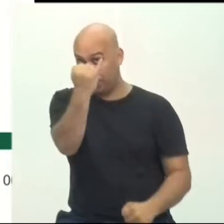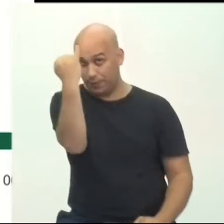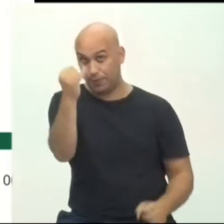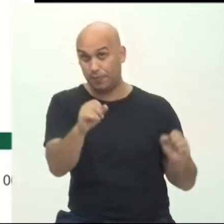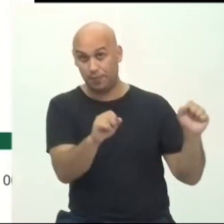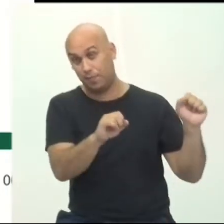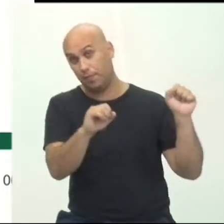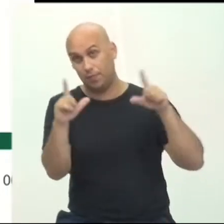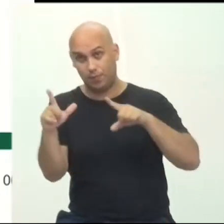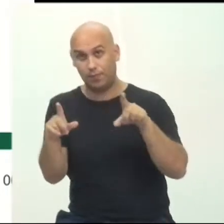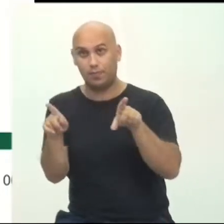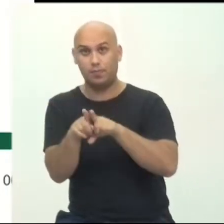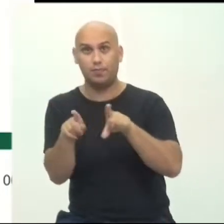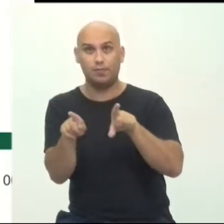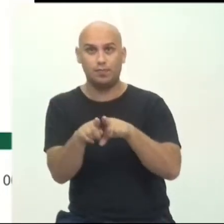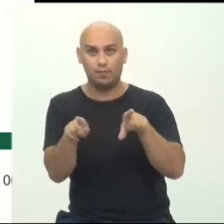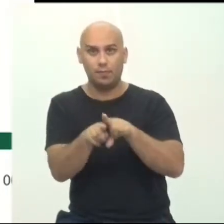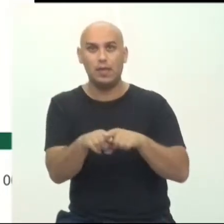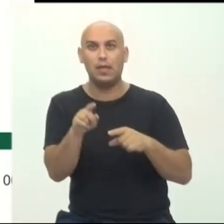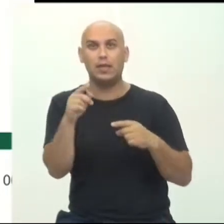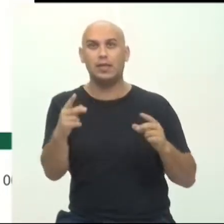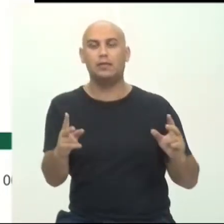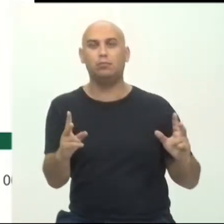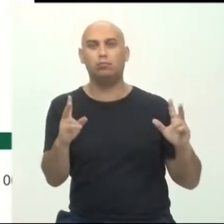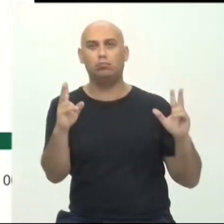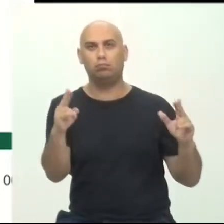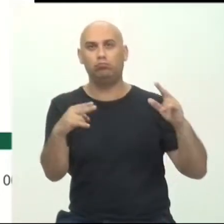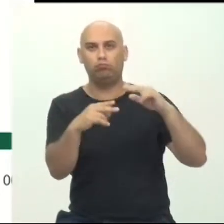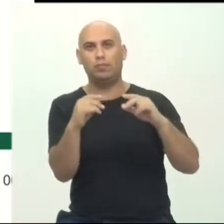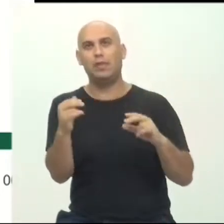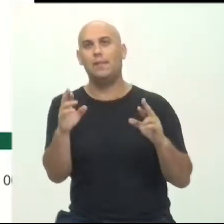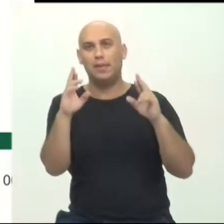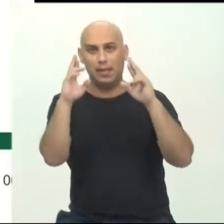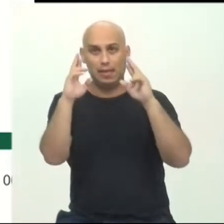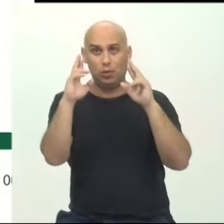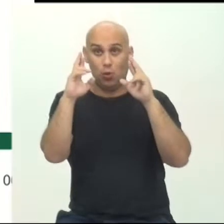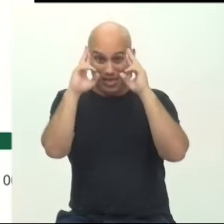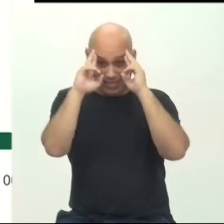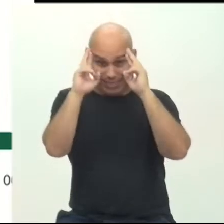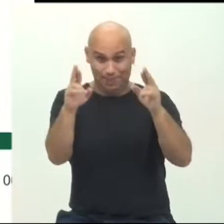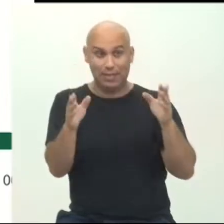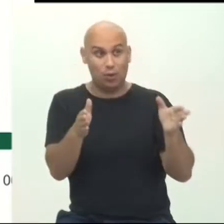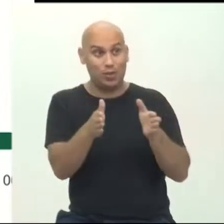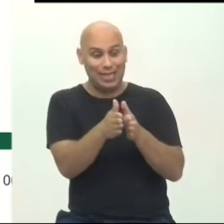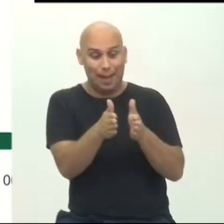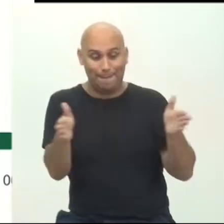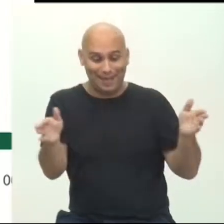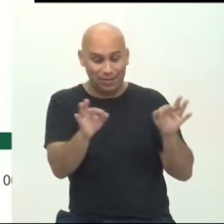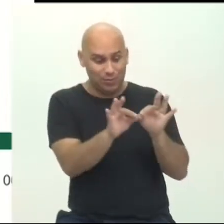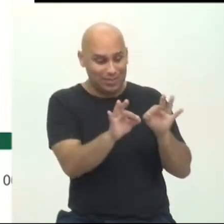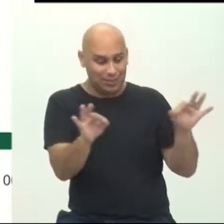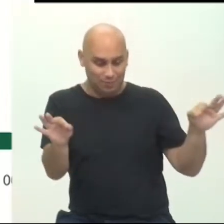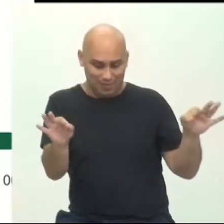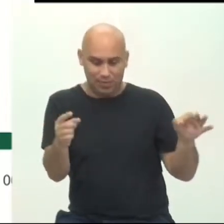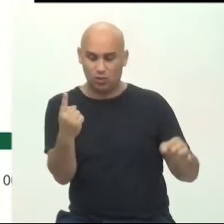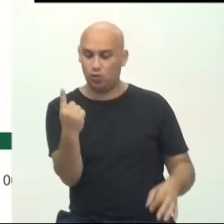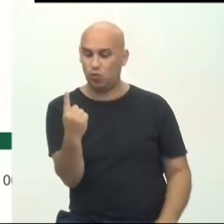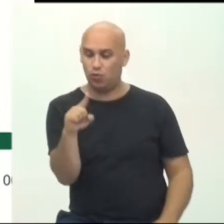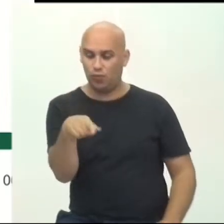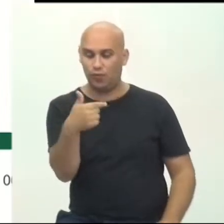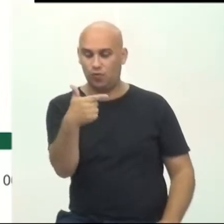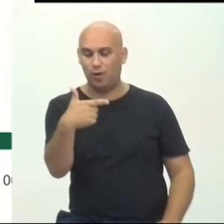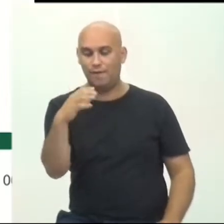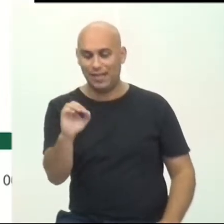Então, esse é um corte esquemático para mostrar que respeita o dimensionamento, né, de 1,20 na ciclofaixa, tem